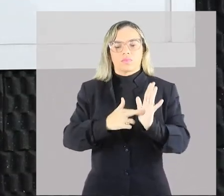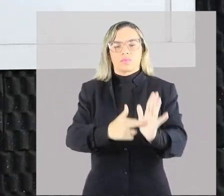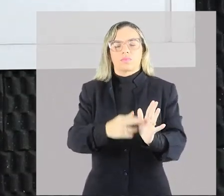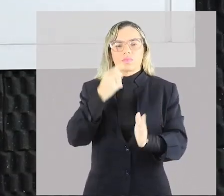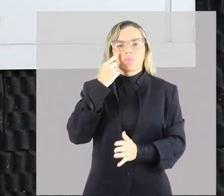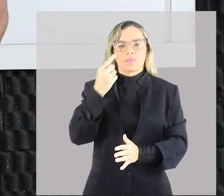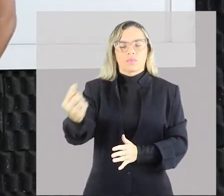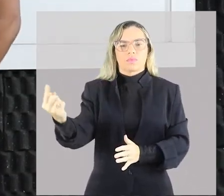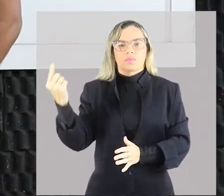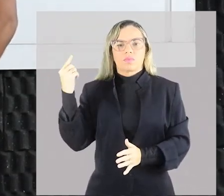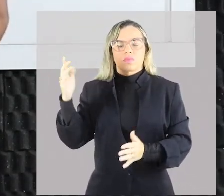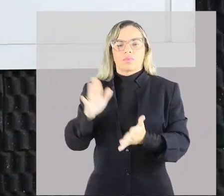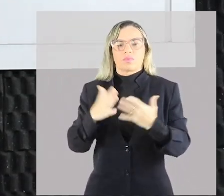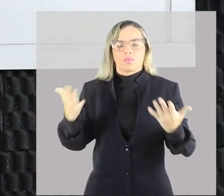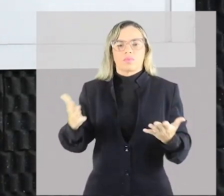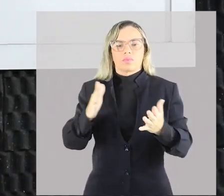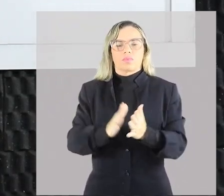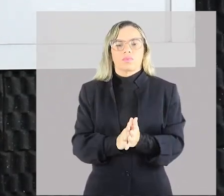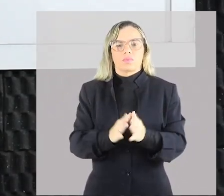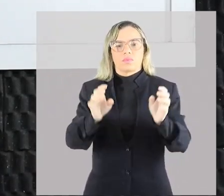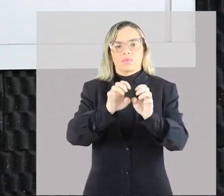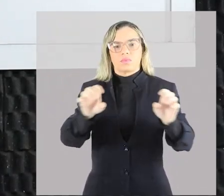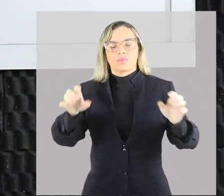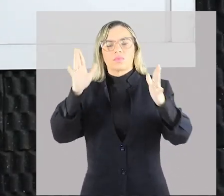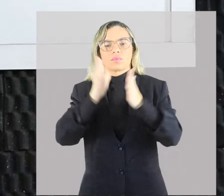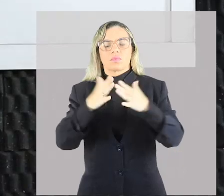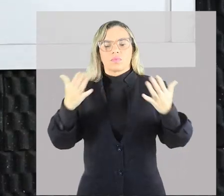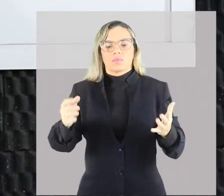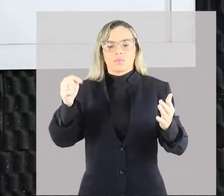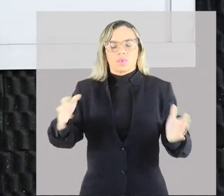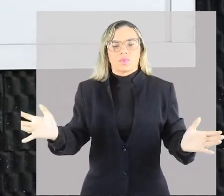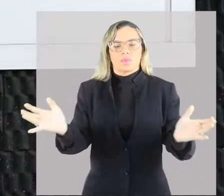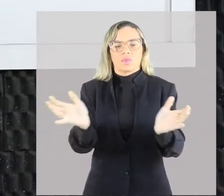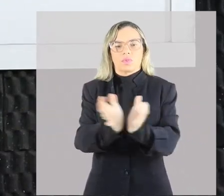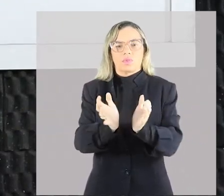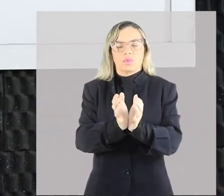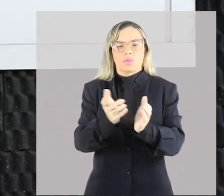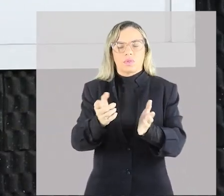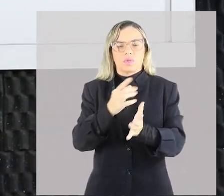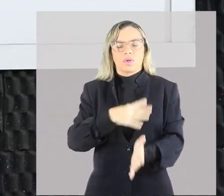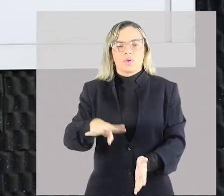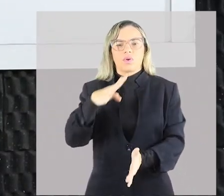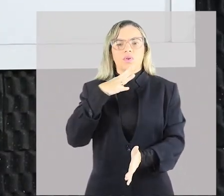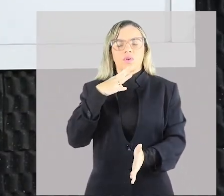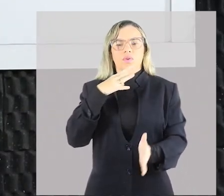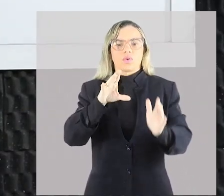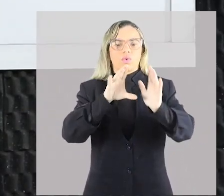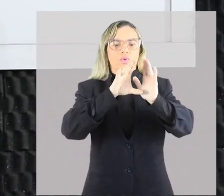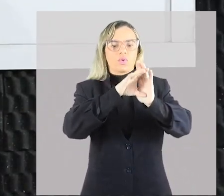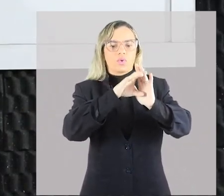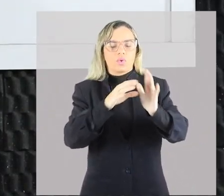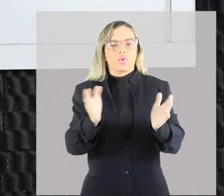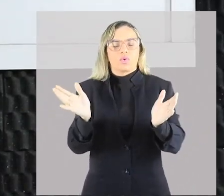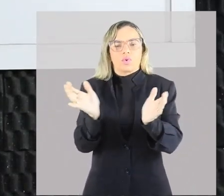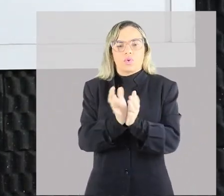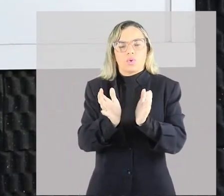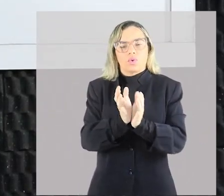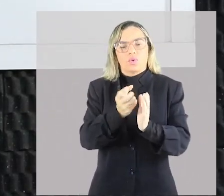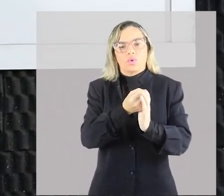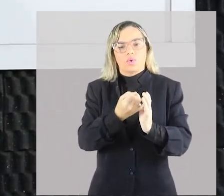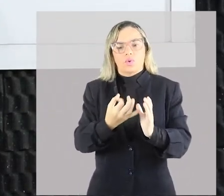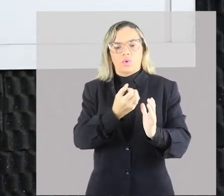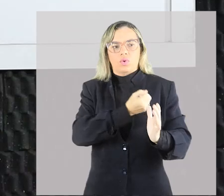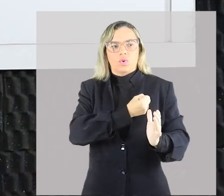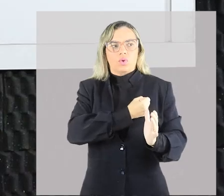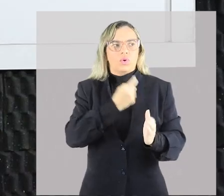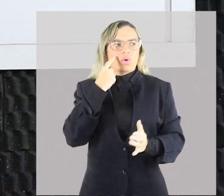eu olho uma expressão matemática e reconheço ali como um conjunto? Então, existem umas representações que a gente vai listar para